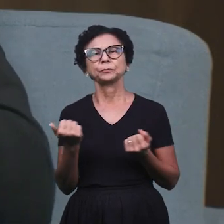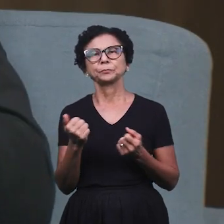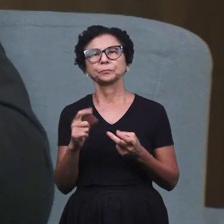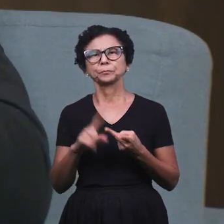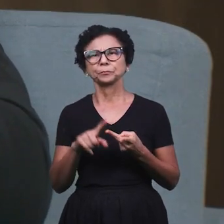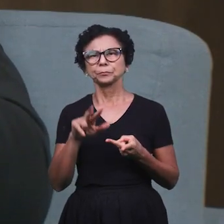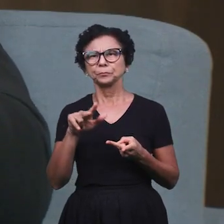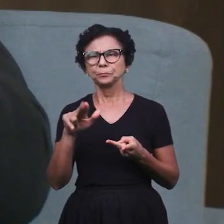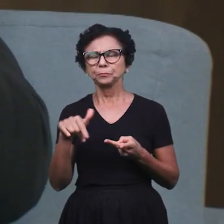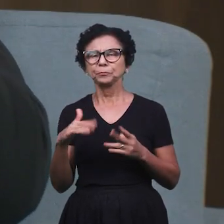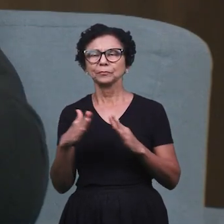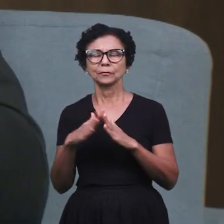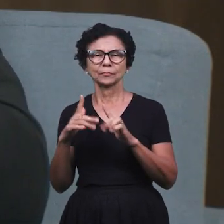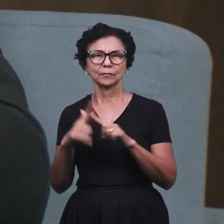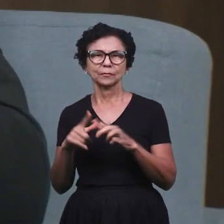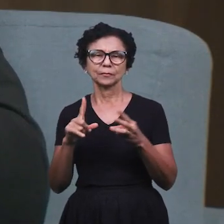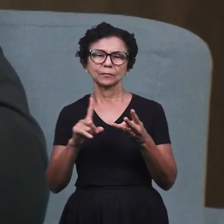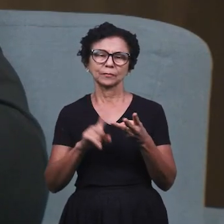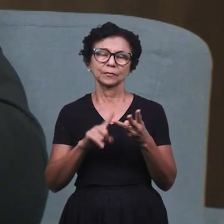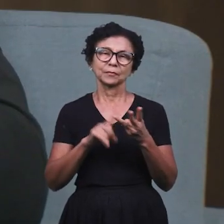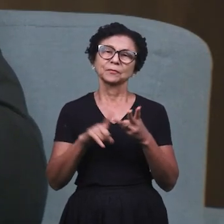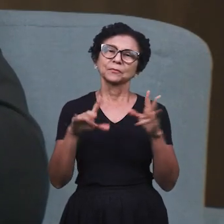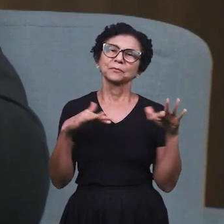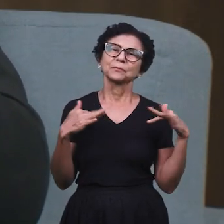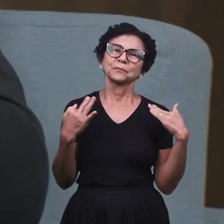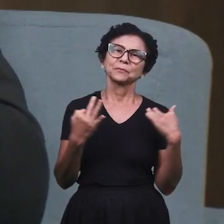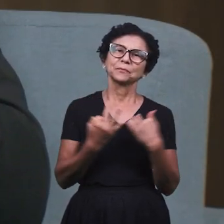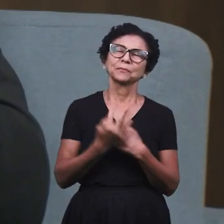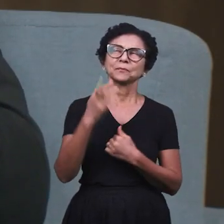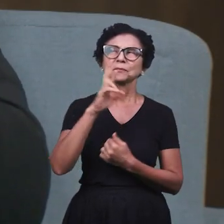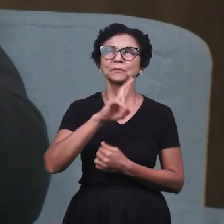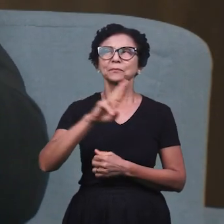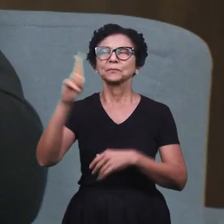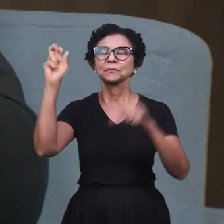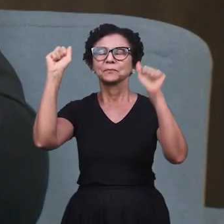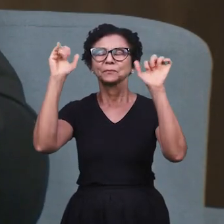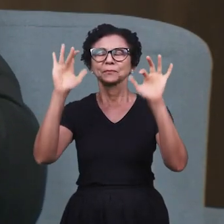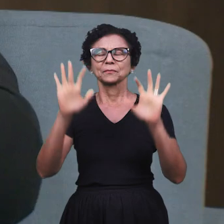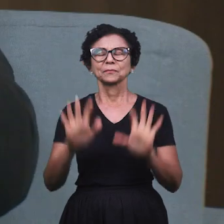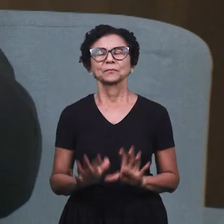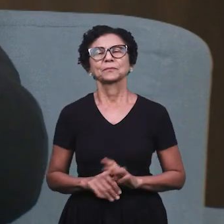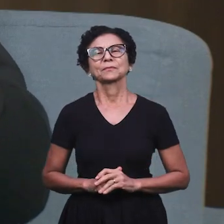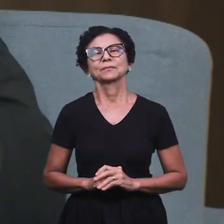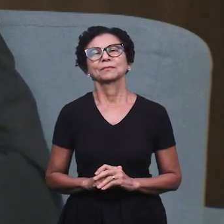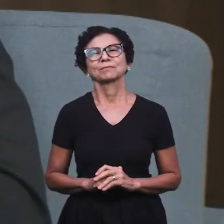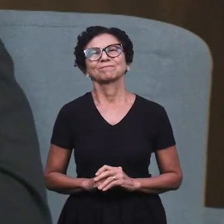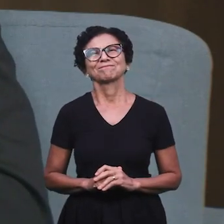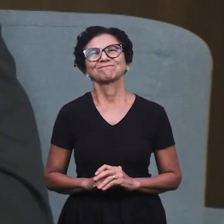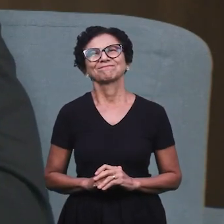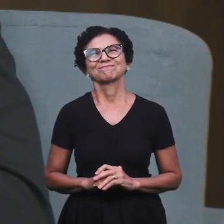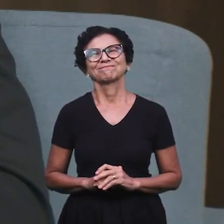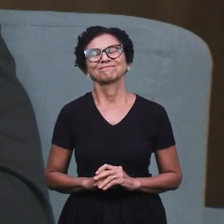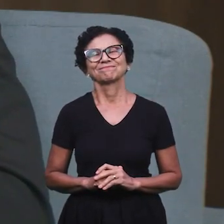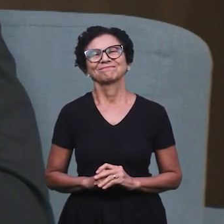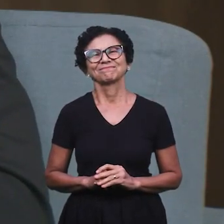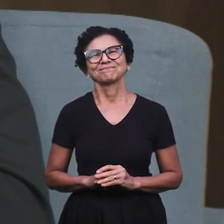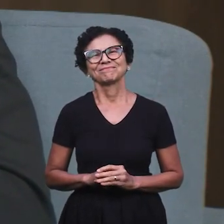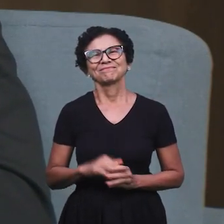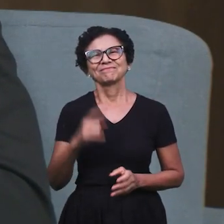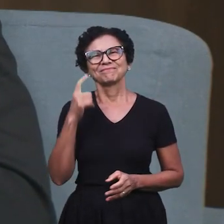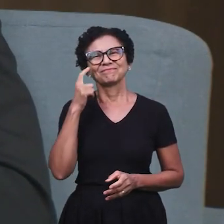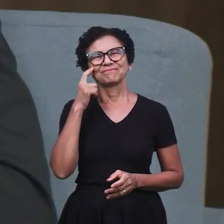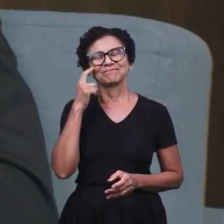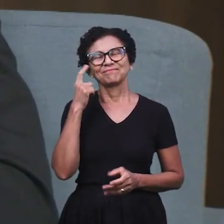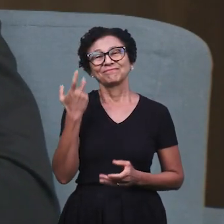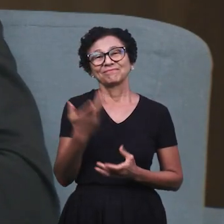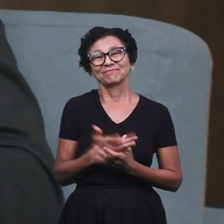igreja, para o seu familiar, e que assim o Senhor possa nos abençoar assistindo aqui esses